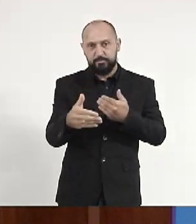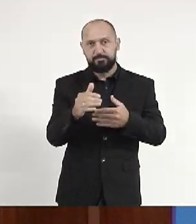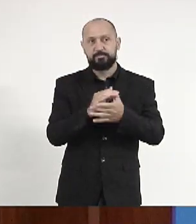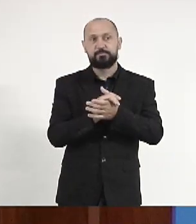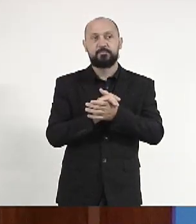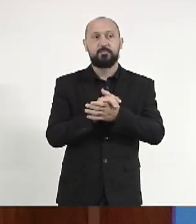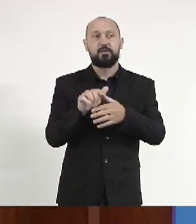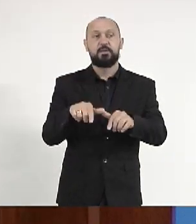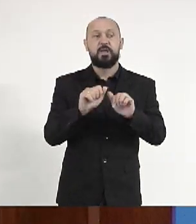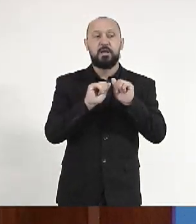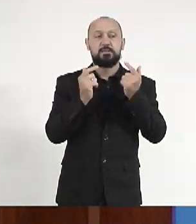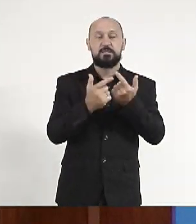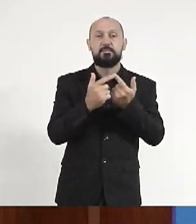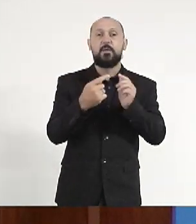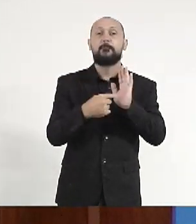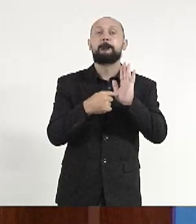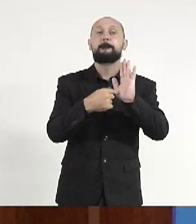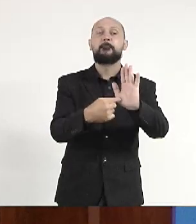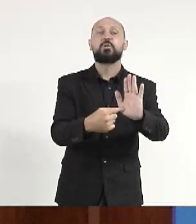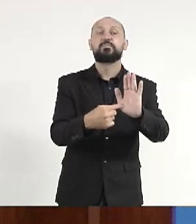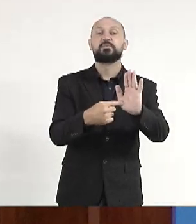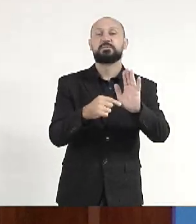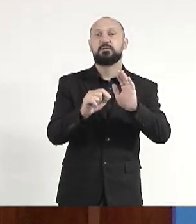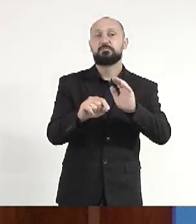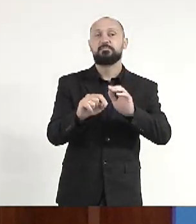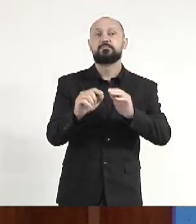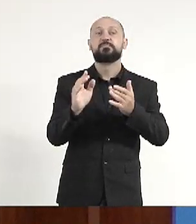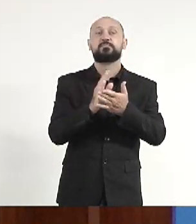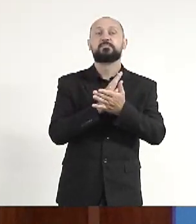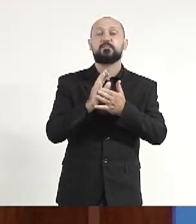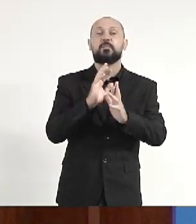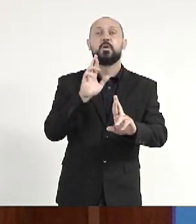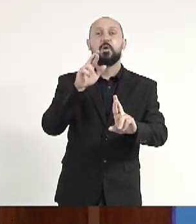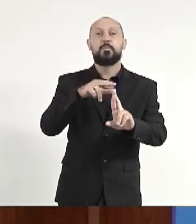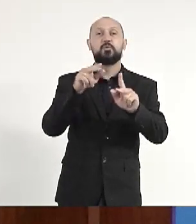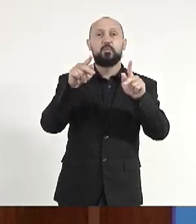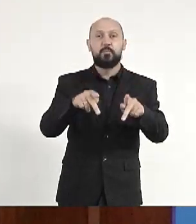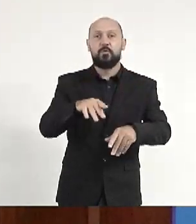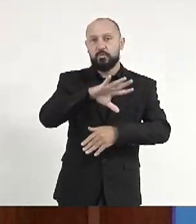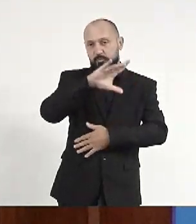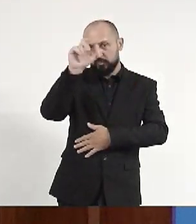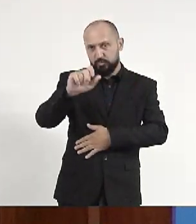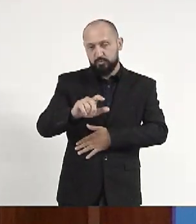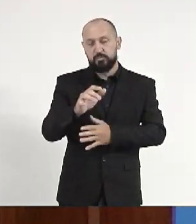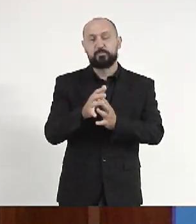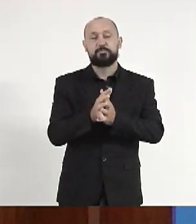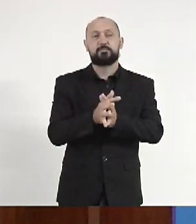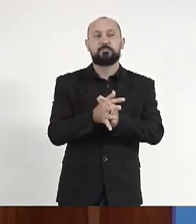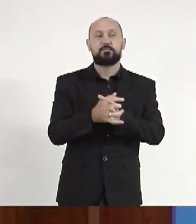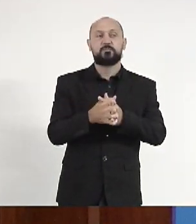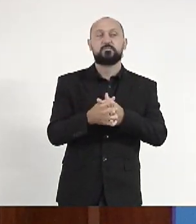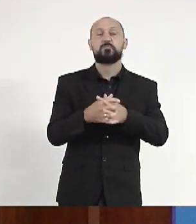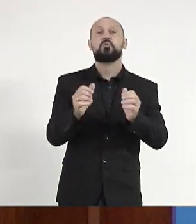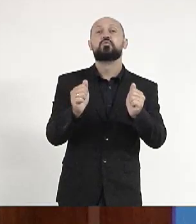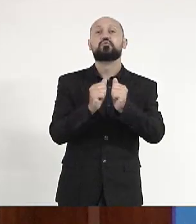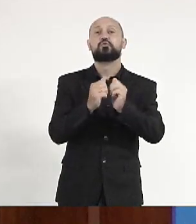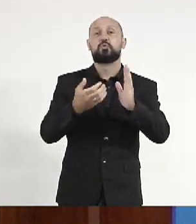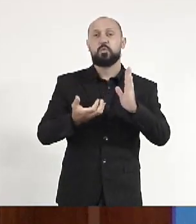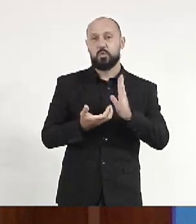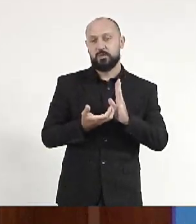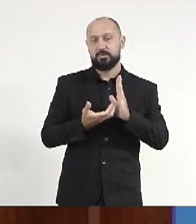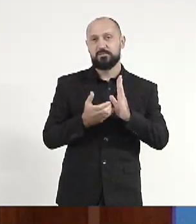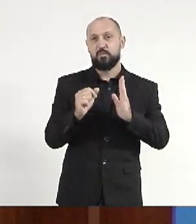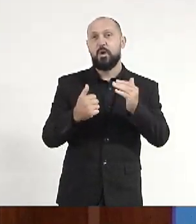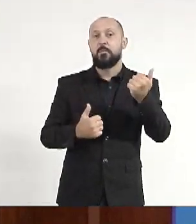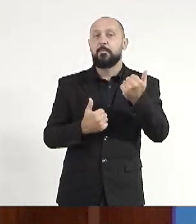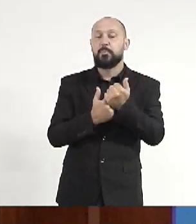a Casa pode manifestar, enquanto representante do povo sul-mato-grossense, junto ao Congresso Nacional,